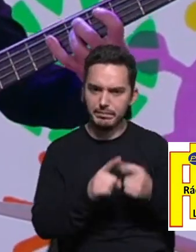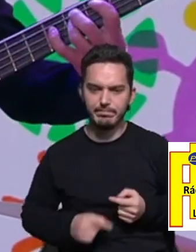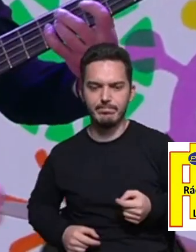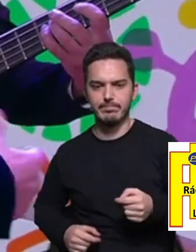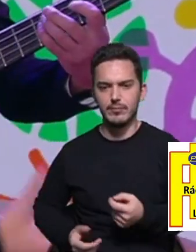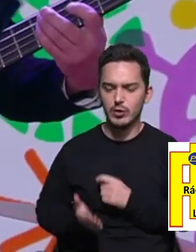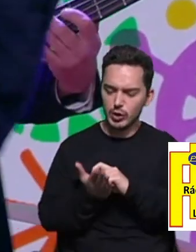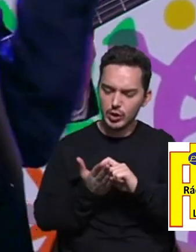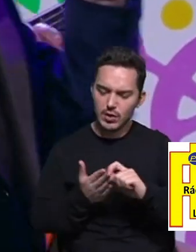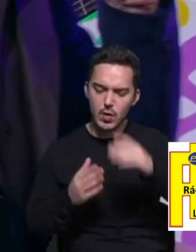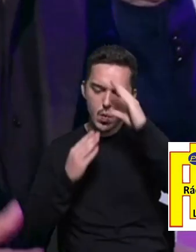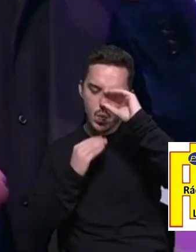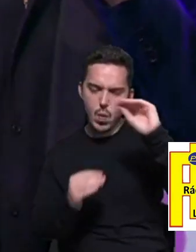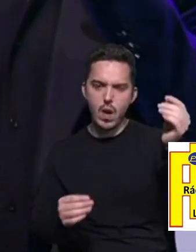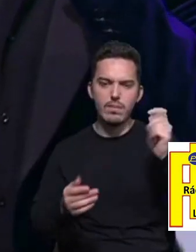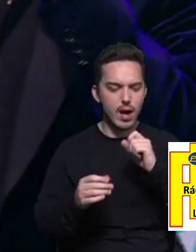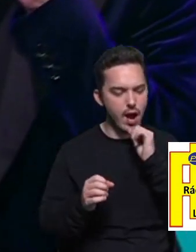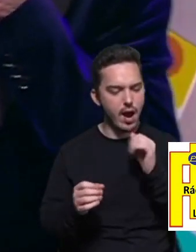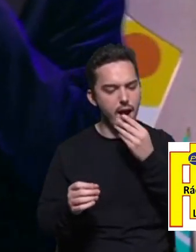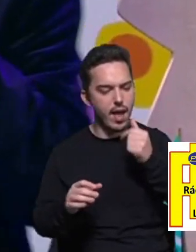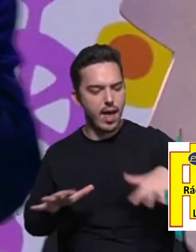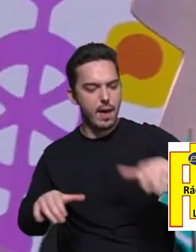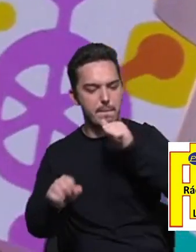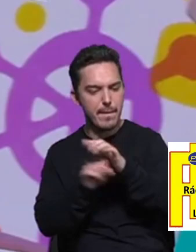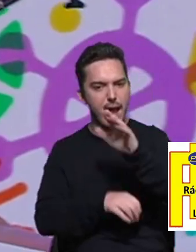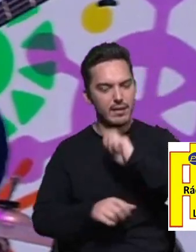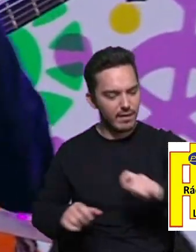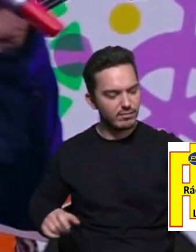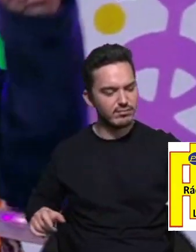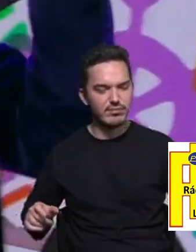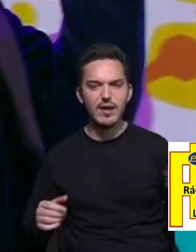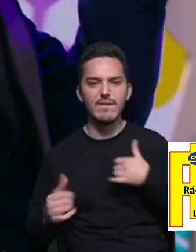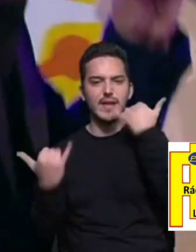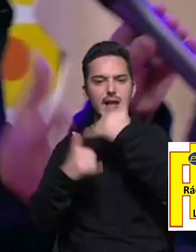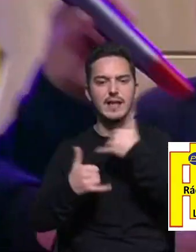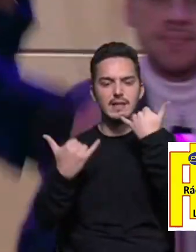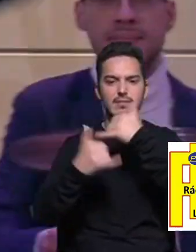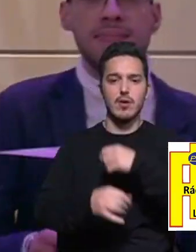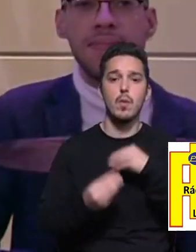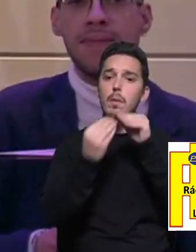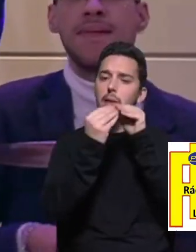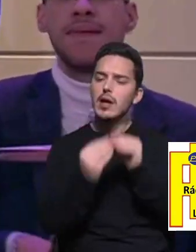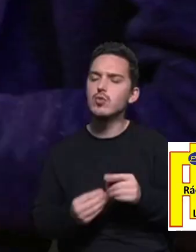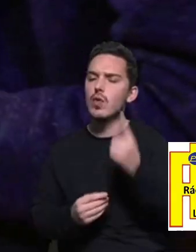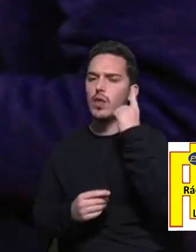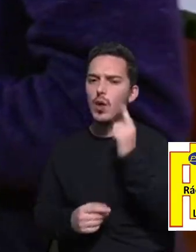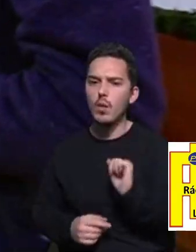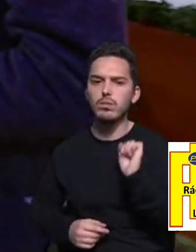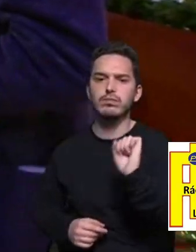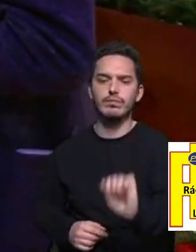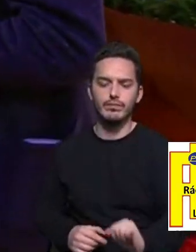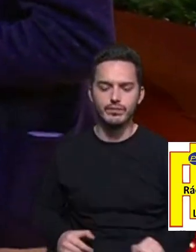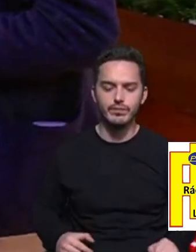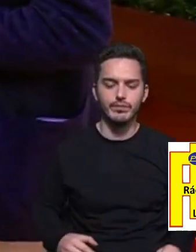ao luar na areia do mar como sou feliz. Por um beijo teu.